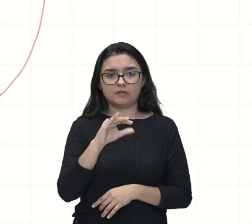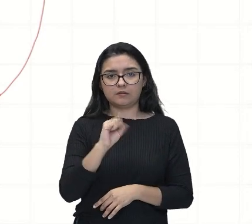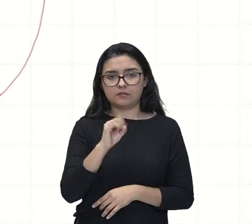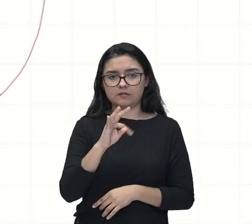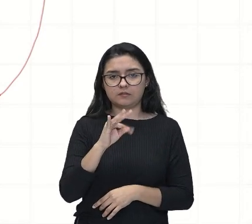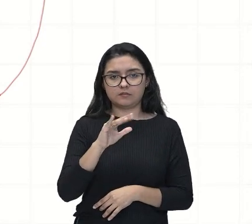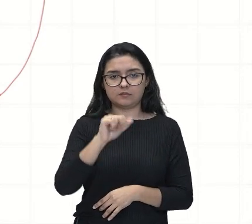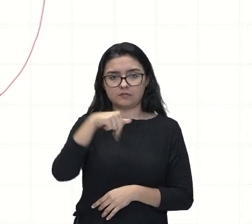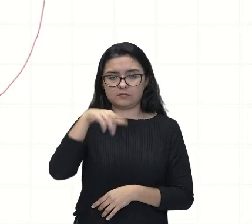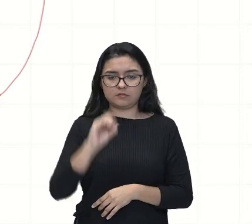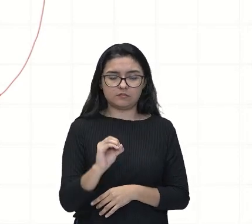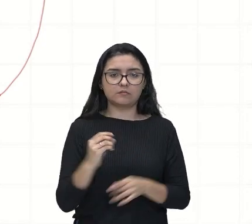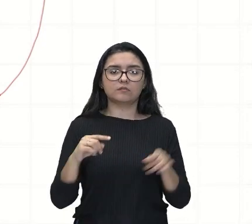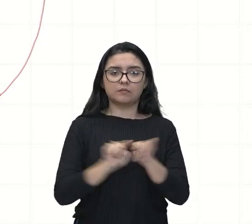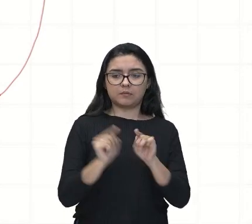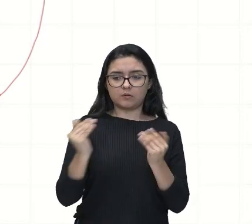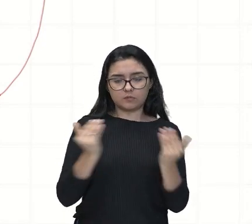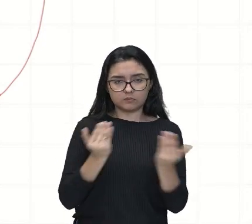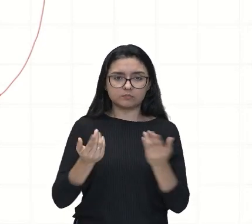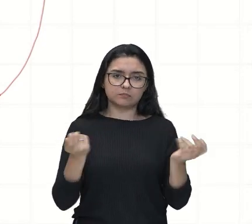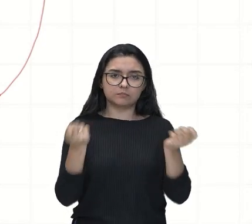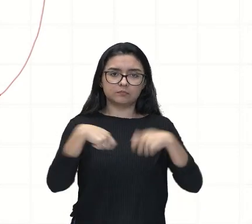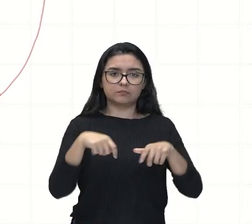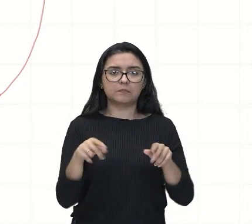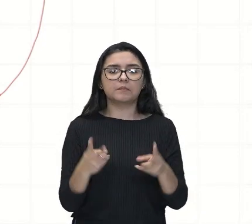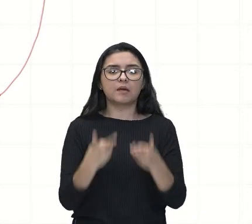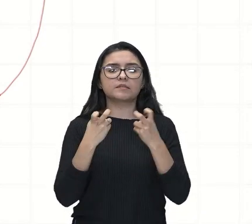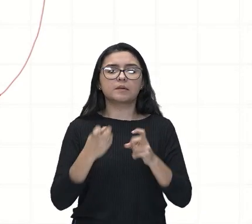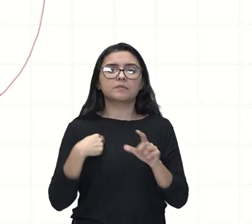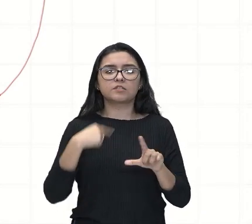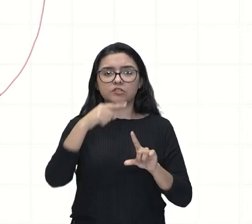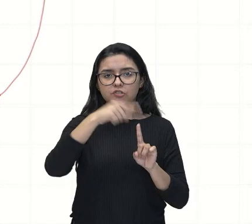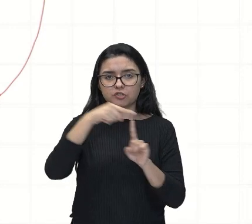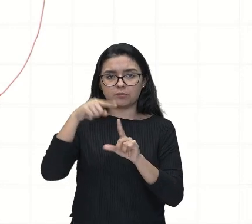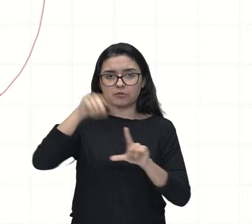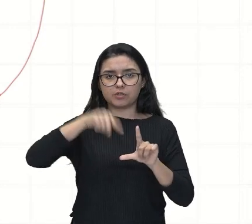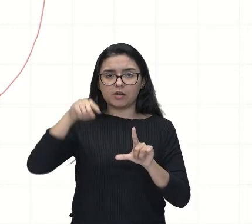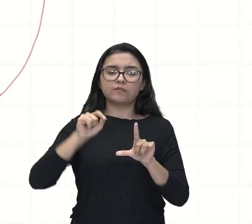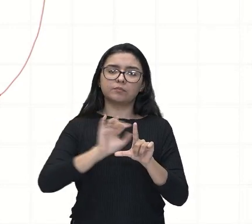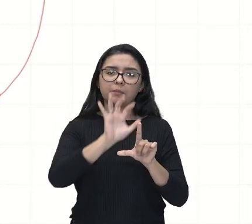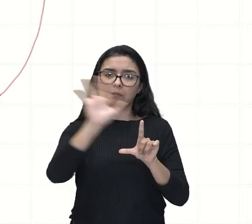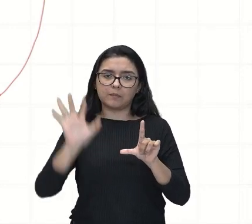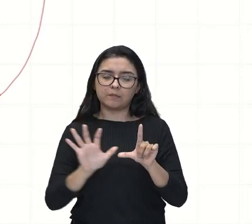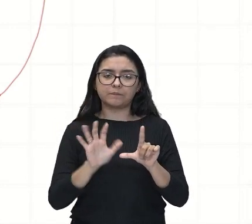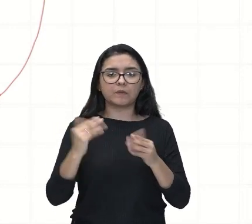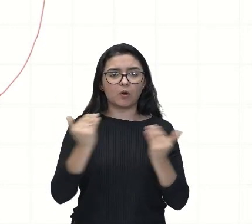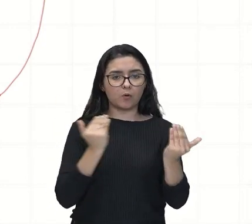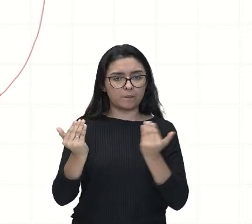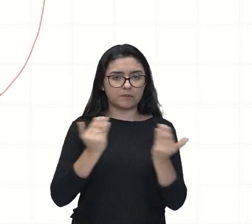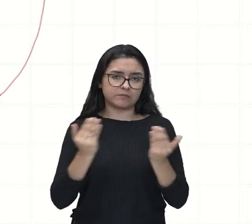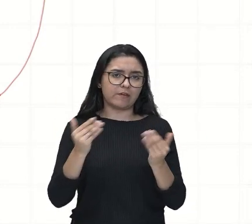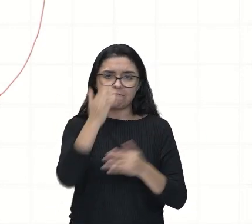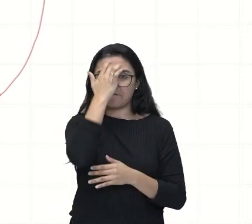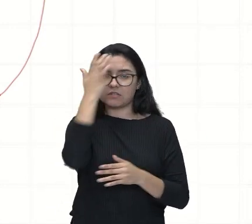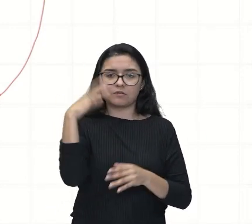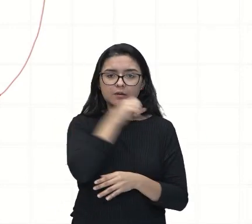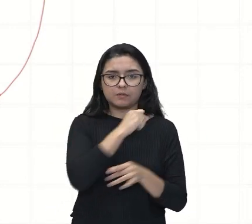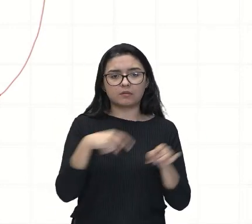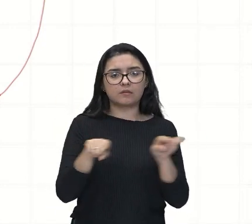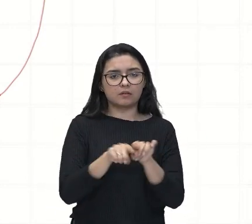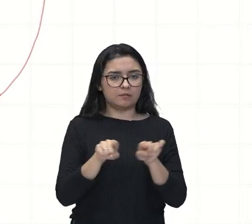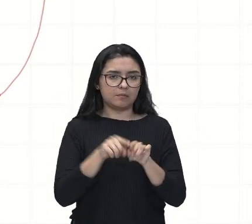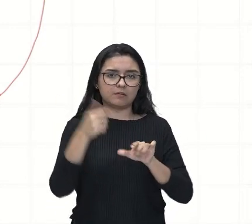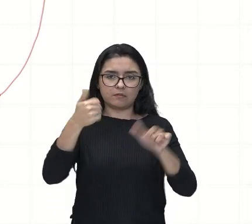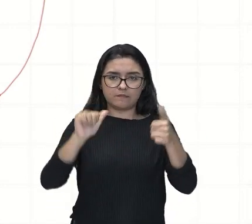observe que nesse gráfico de teia, a comparação ela é muito rápida. Por